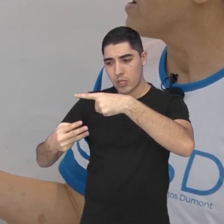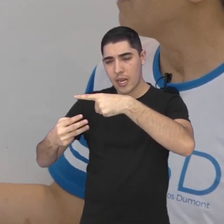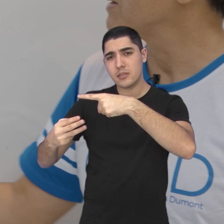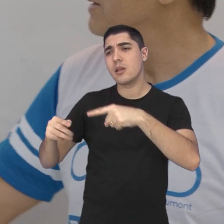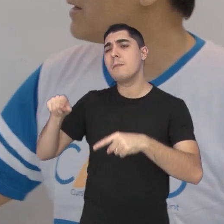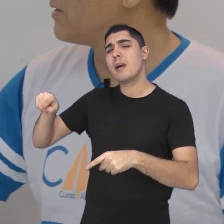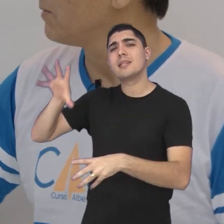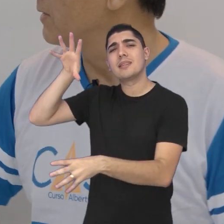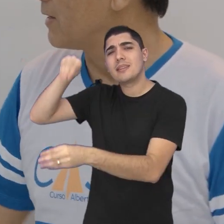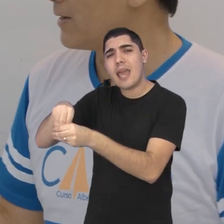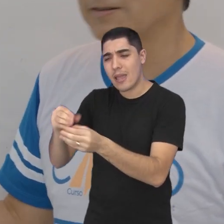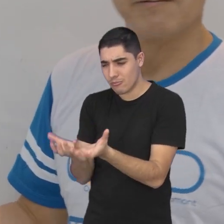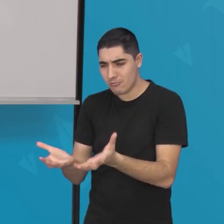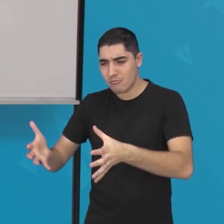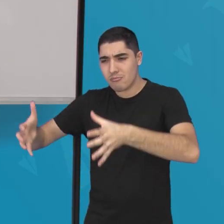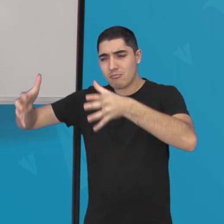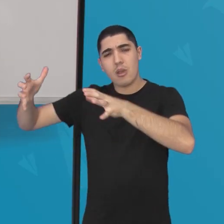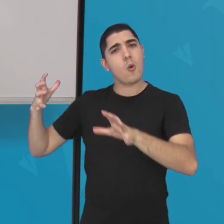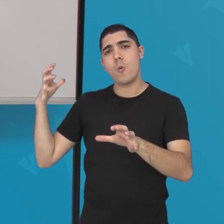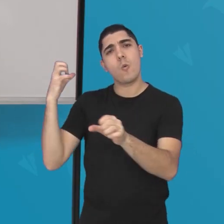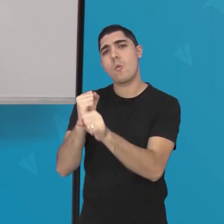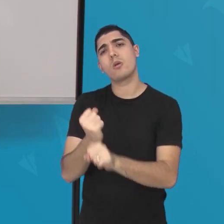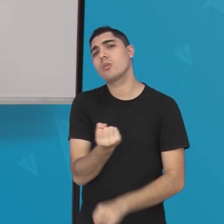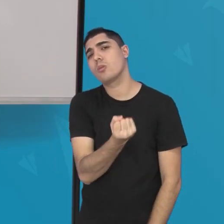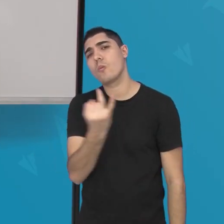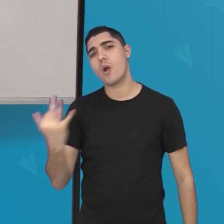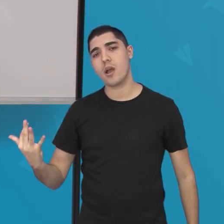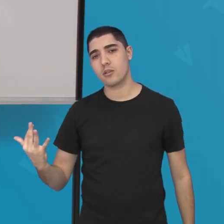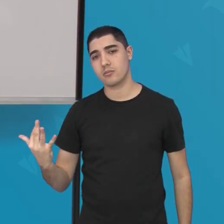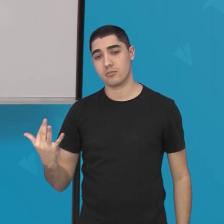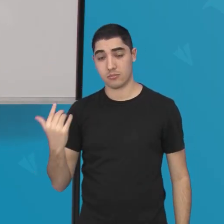Qual é a capacidade do tanque?